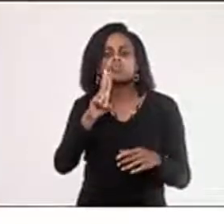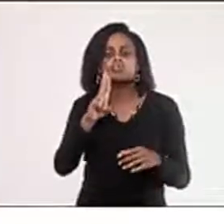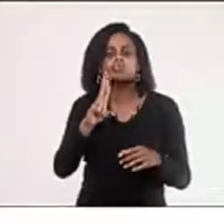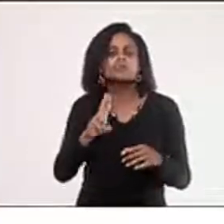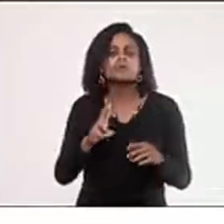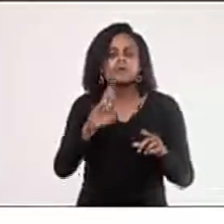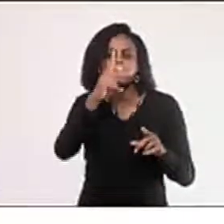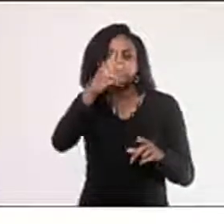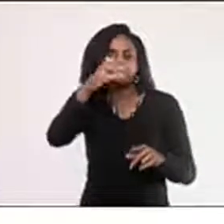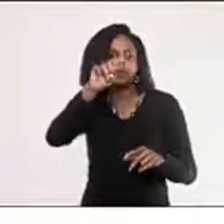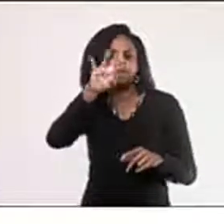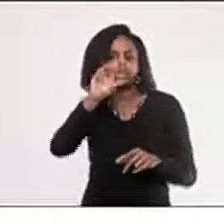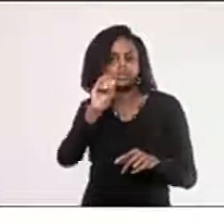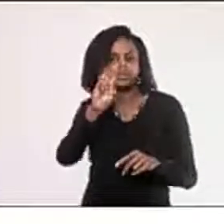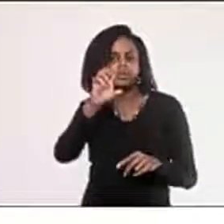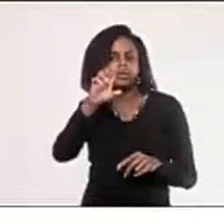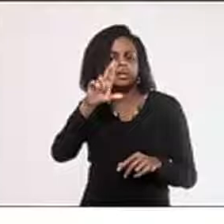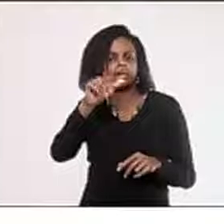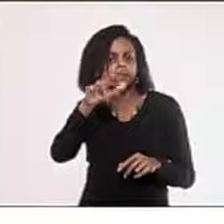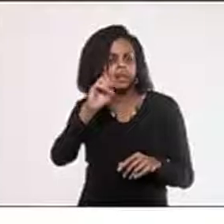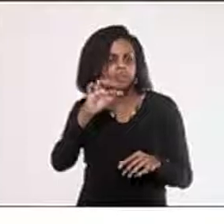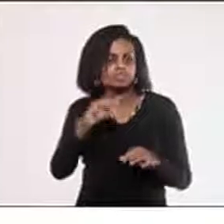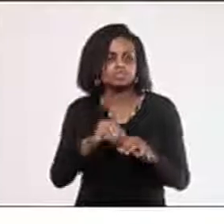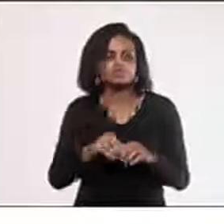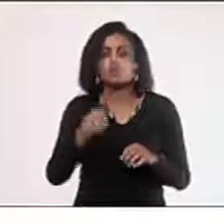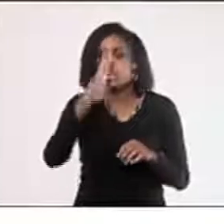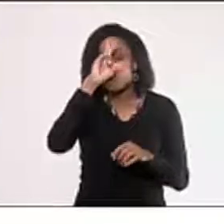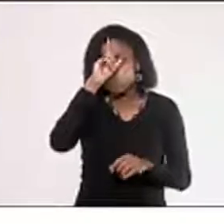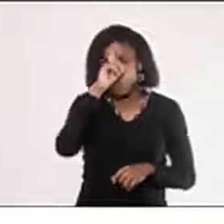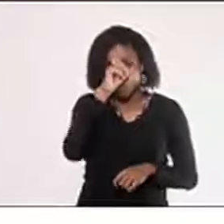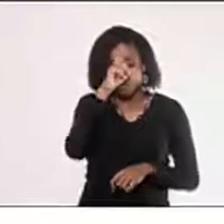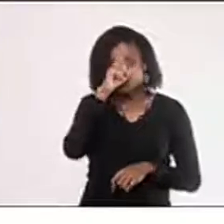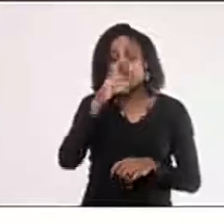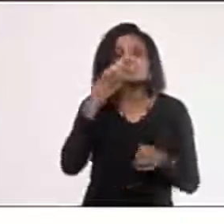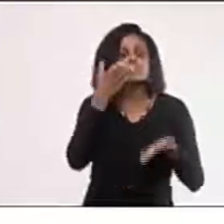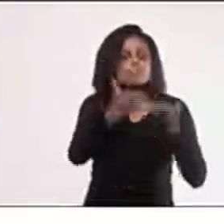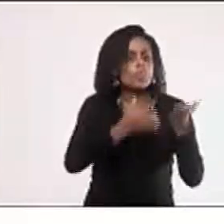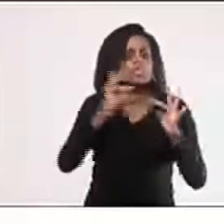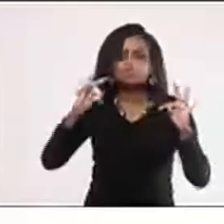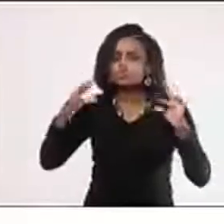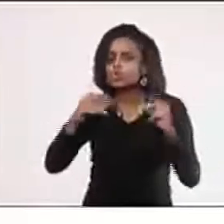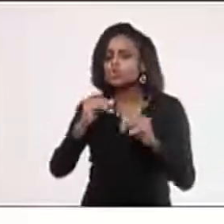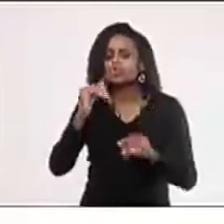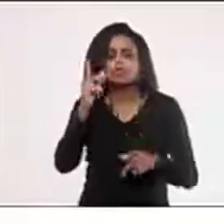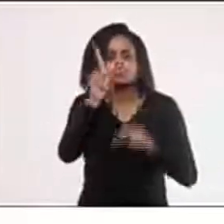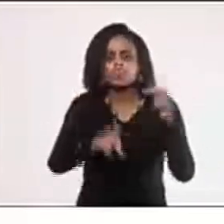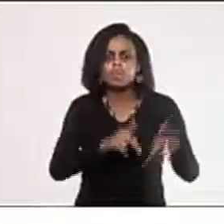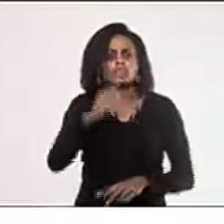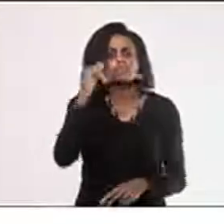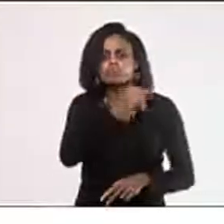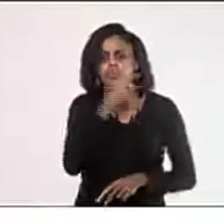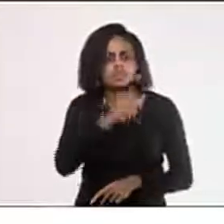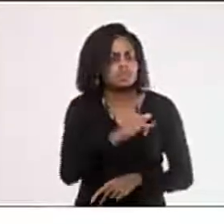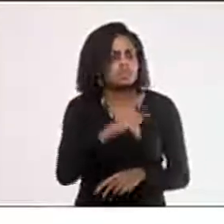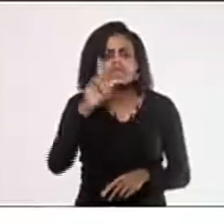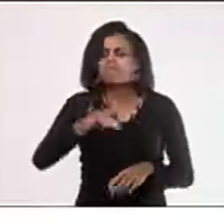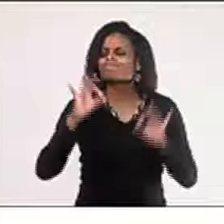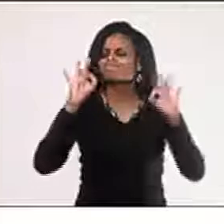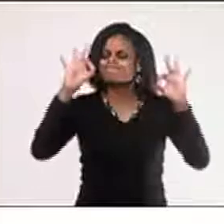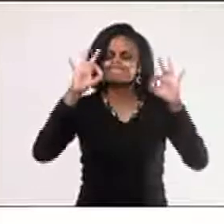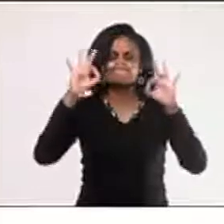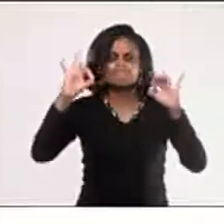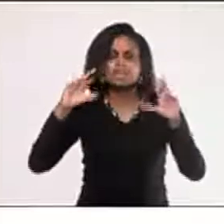Ernesto. Hospital que atende a toda a população fluminense, que é referência em excelência